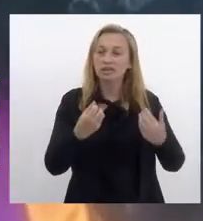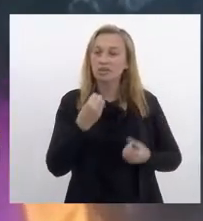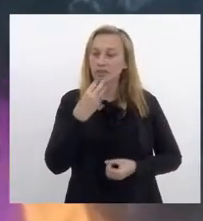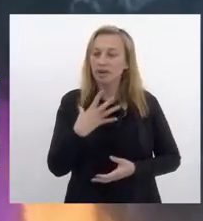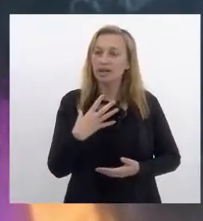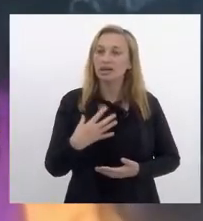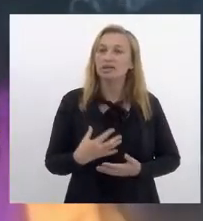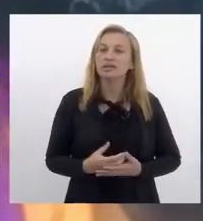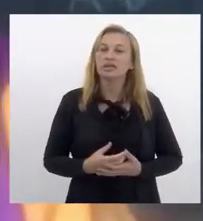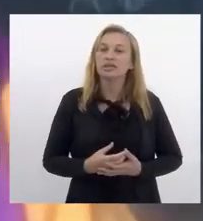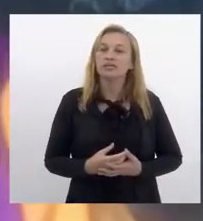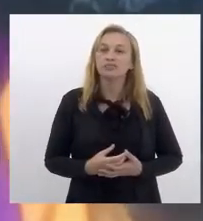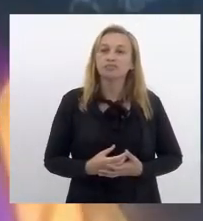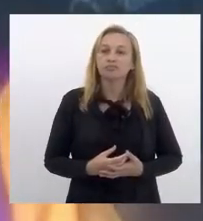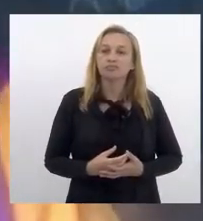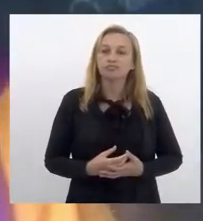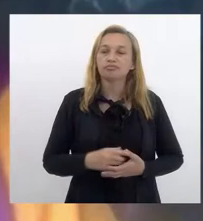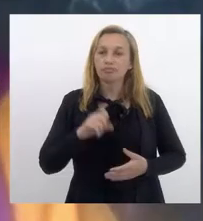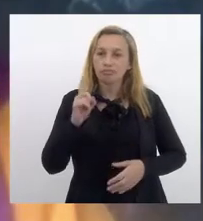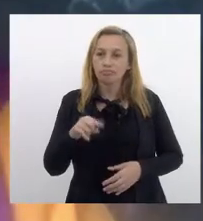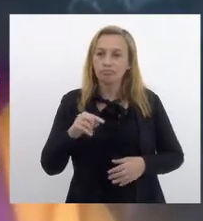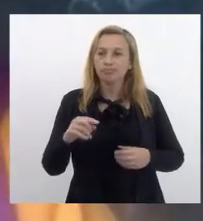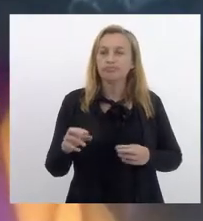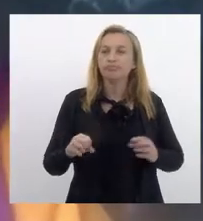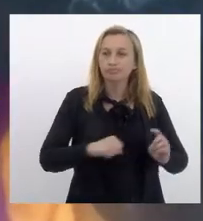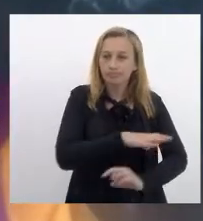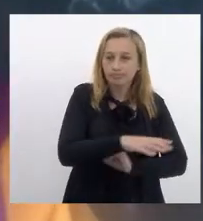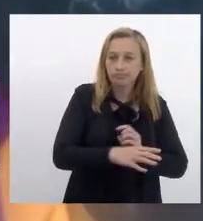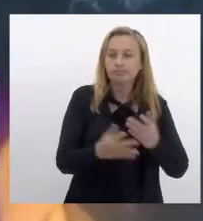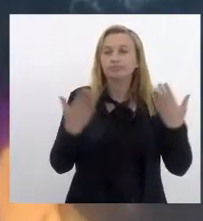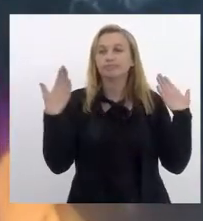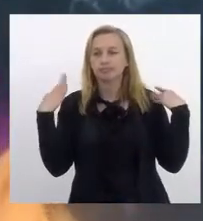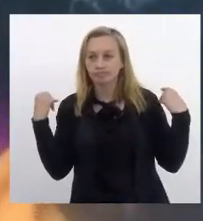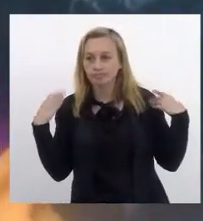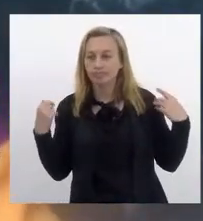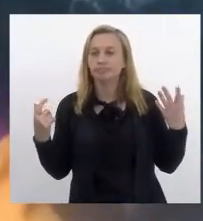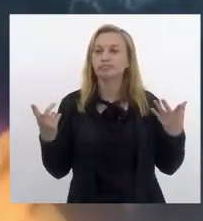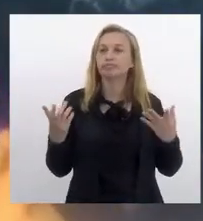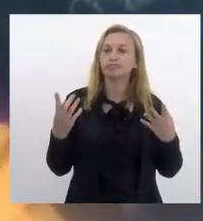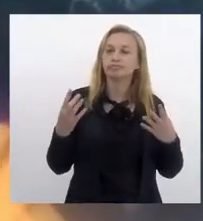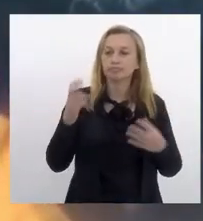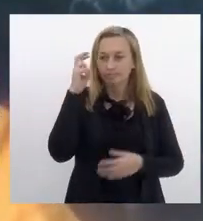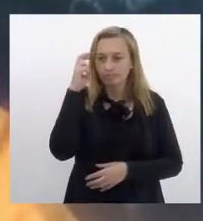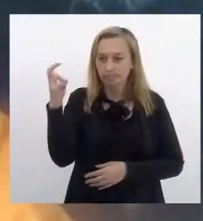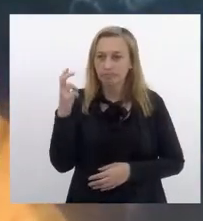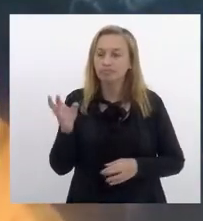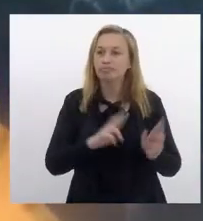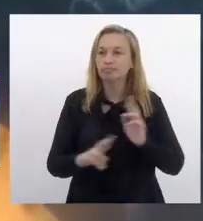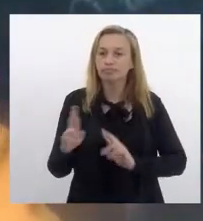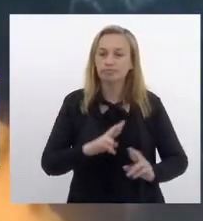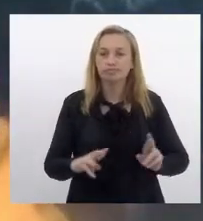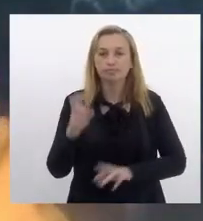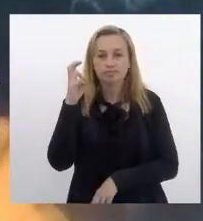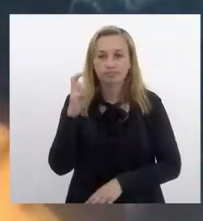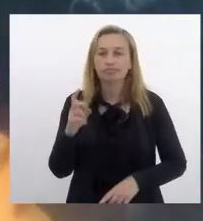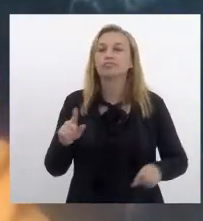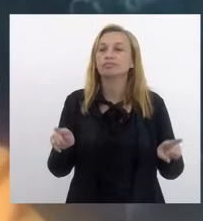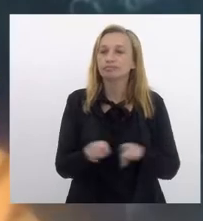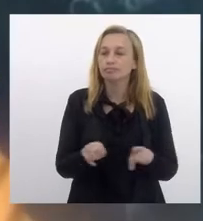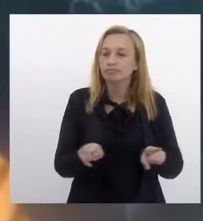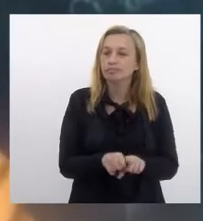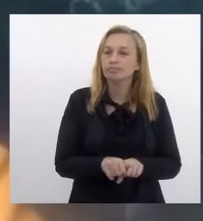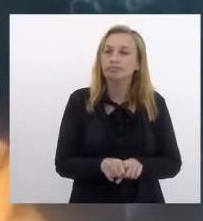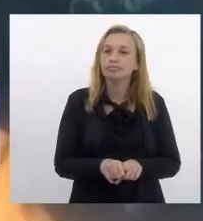que esse espaço é de socialização, é de lazer, é de entretenimento, é de relação com a cultura e, muitas